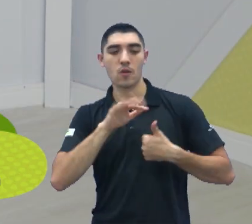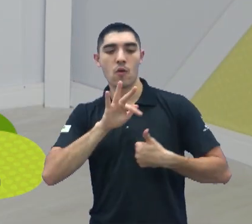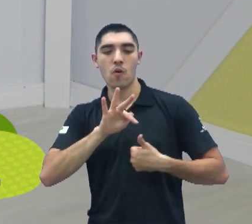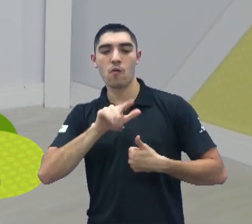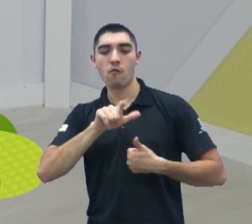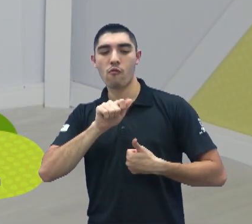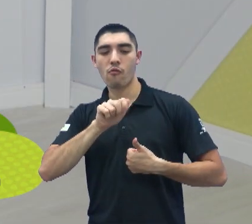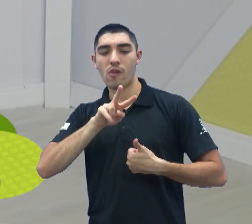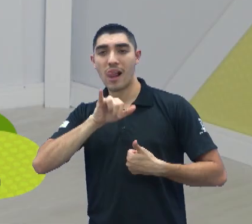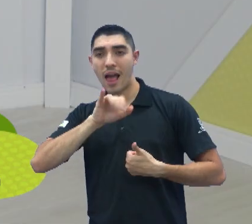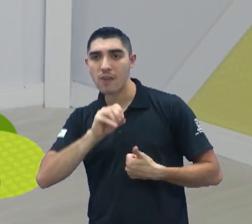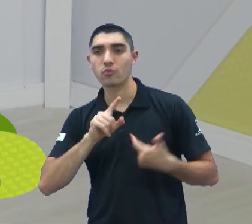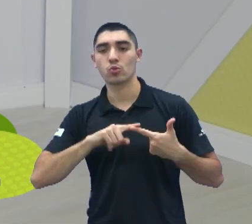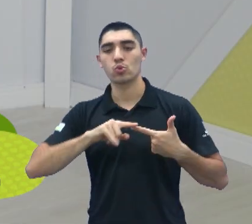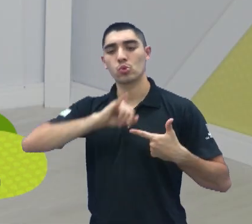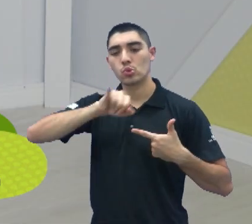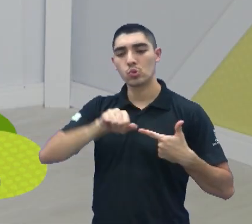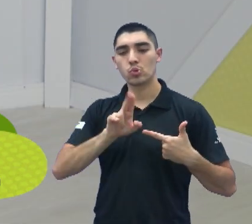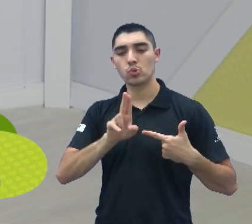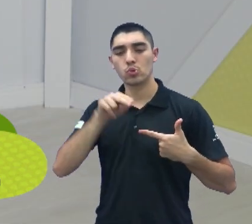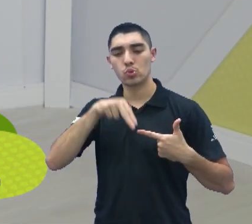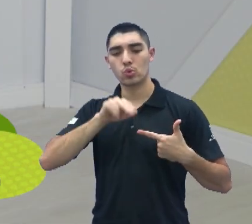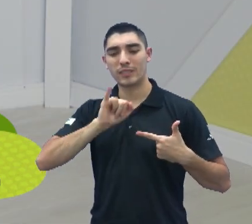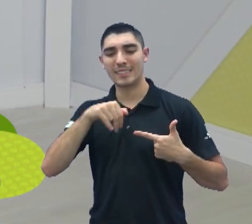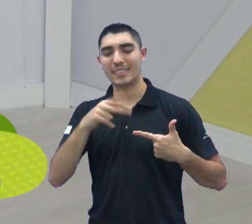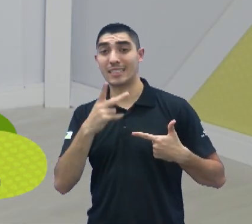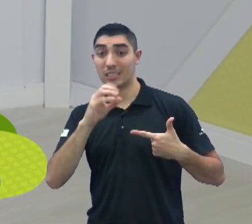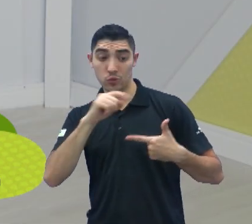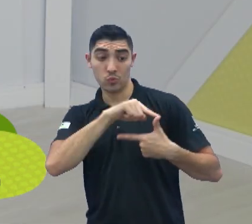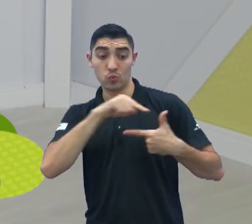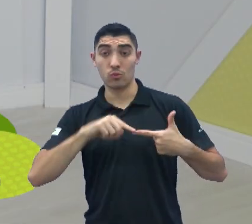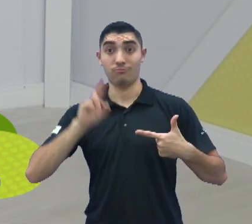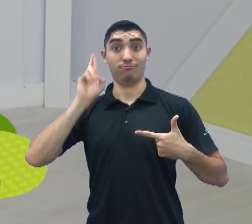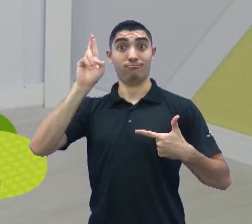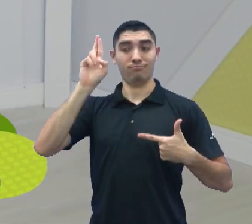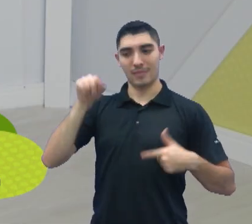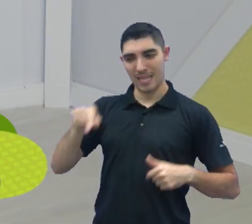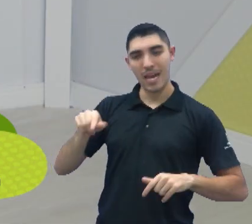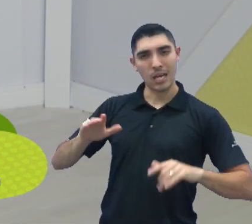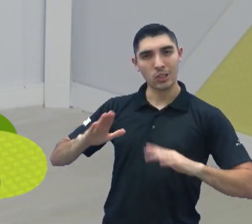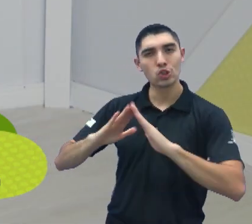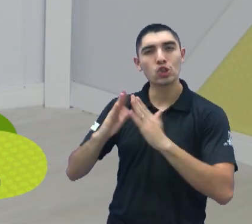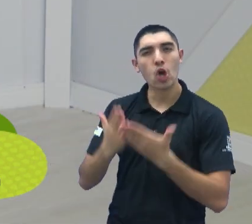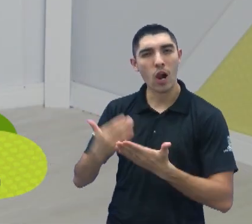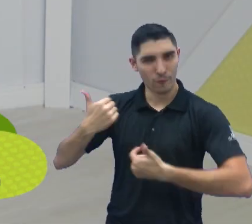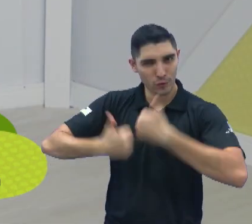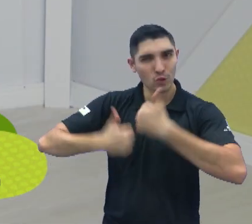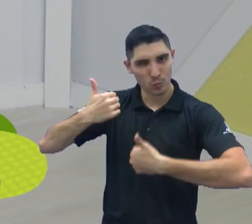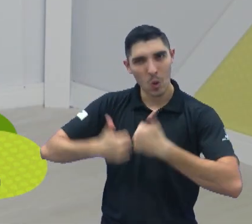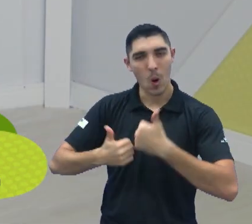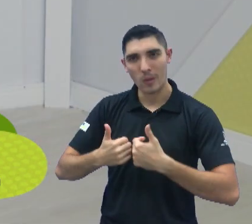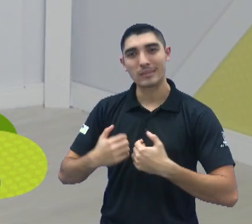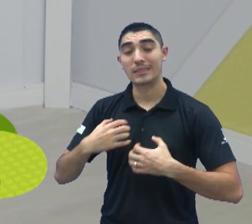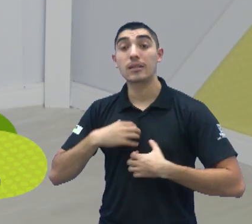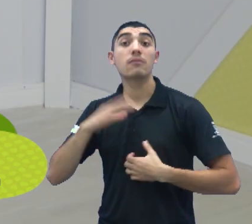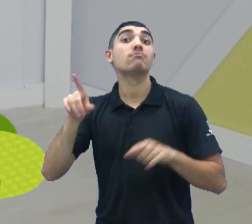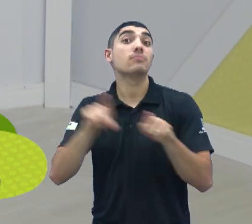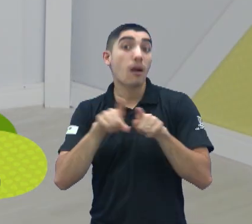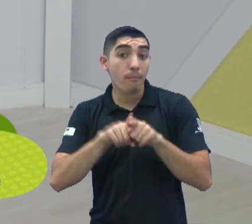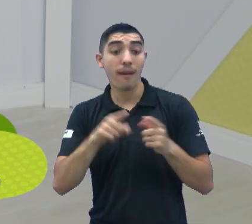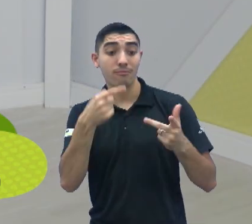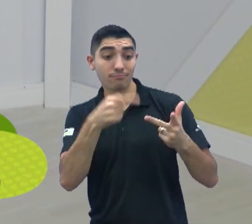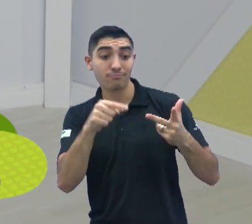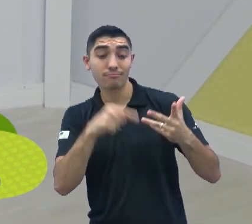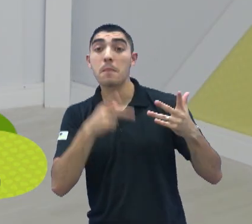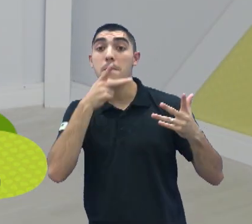Guri, que comanda também aí a rapaziada dessa escolinha de futebol que tem parceria com a equipe do São José. Tem a ansiedade dos pais também, que é